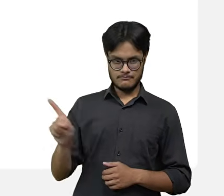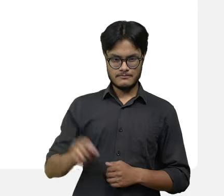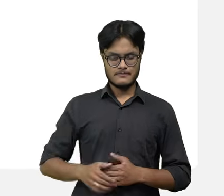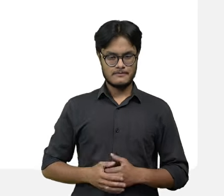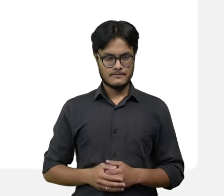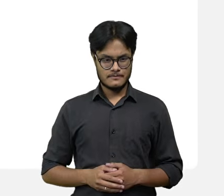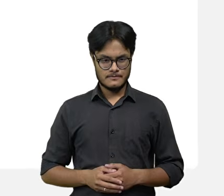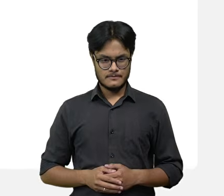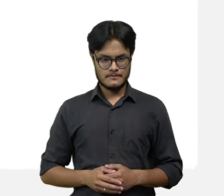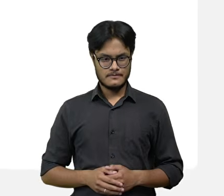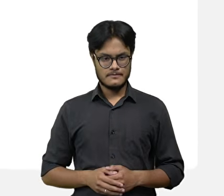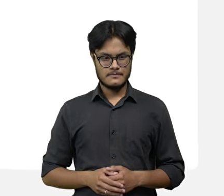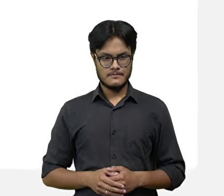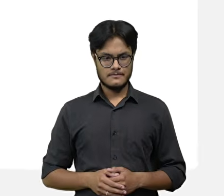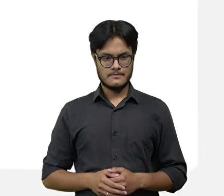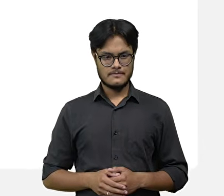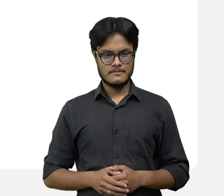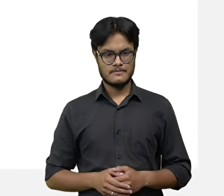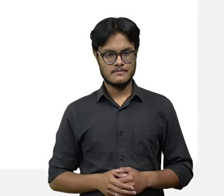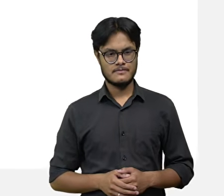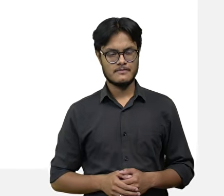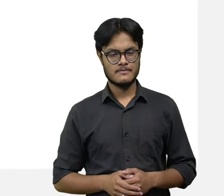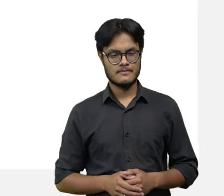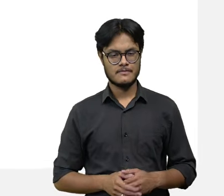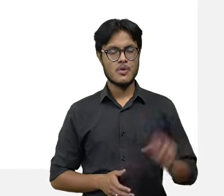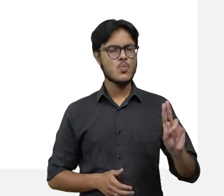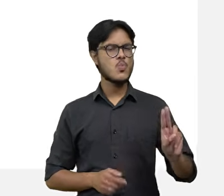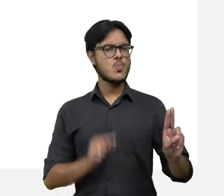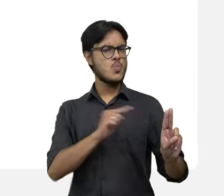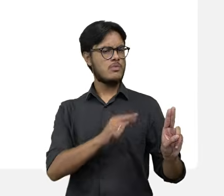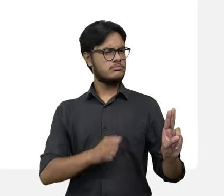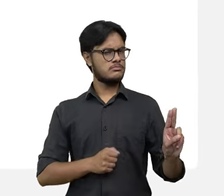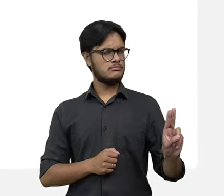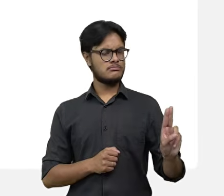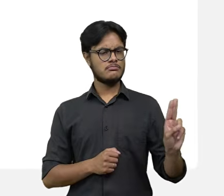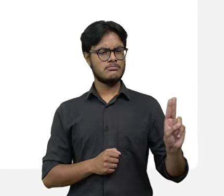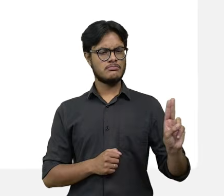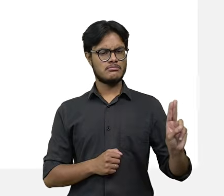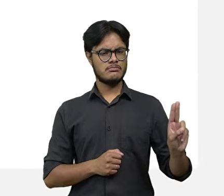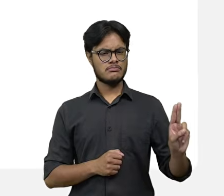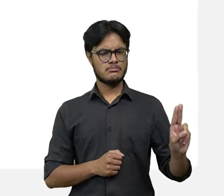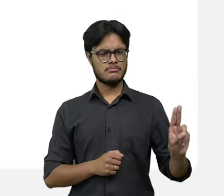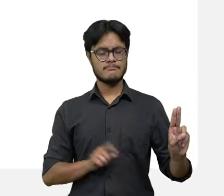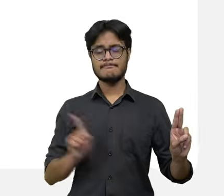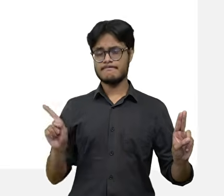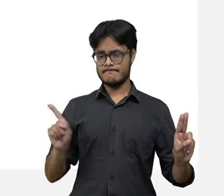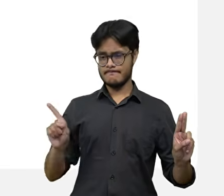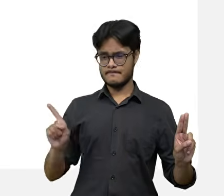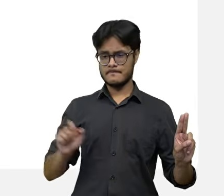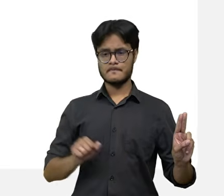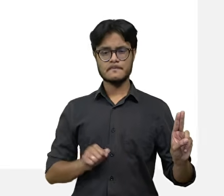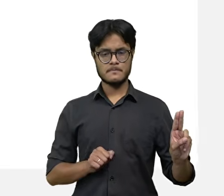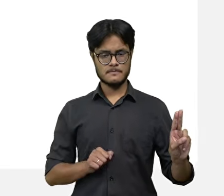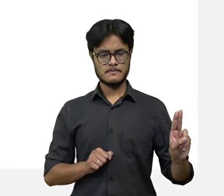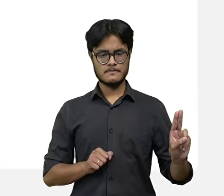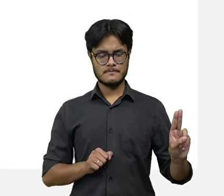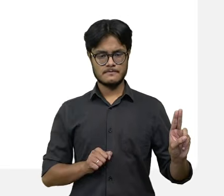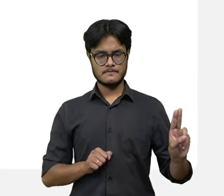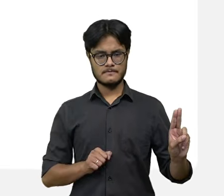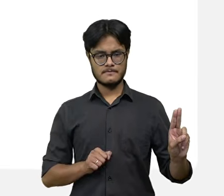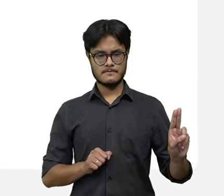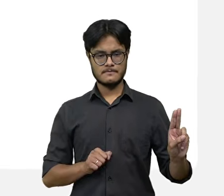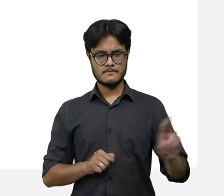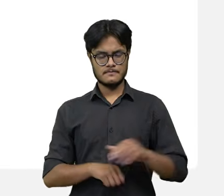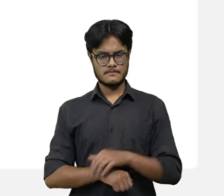Rui. Quem vai ser a voltagem? A voltagem vai ser a eletromotriz. E o